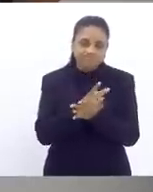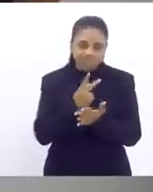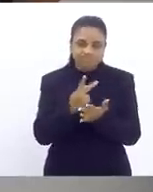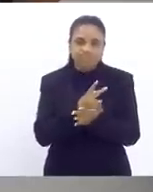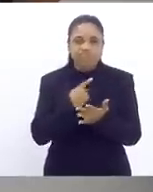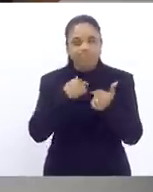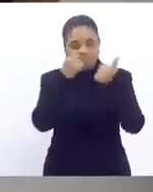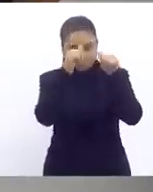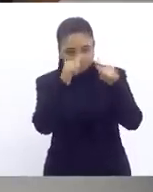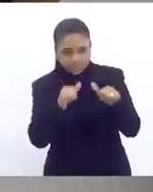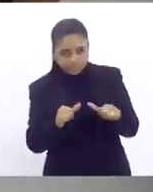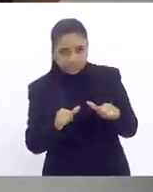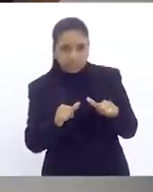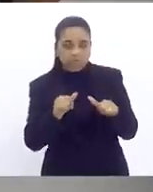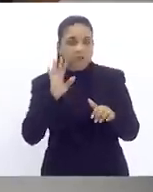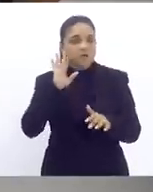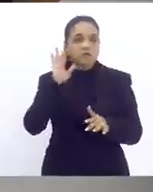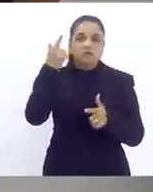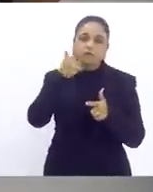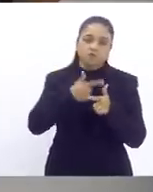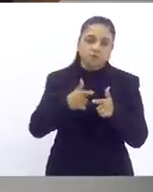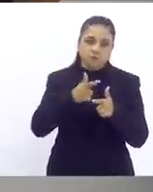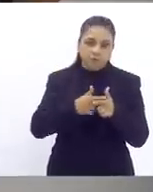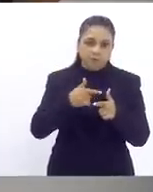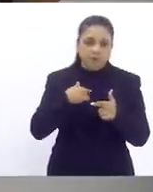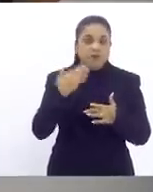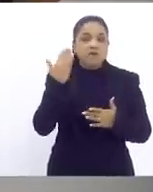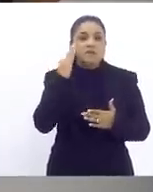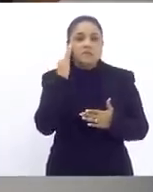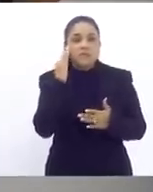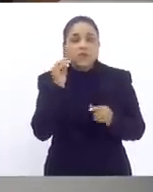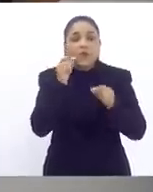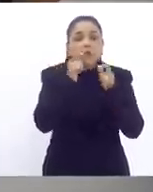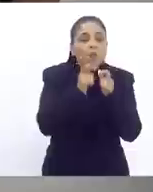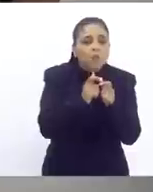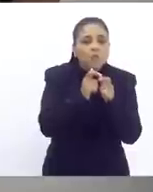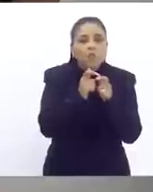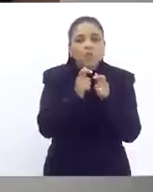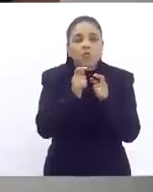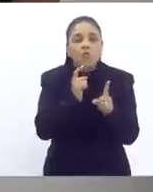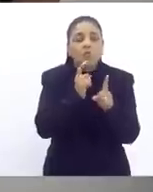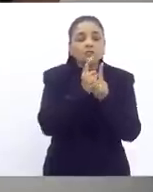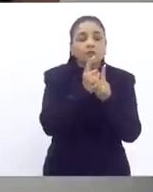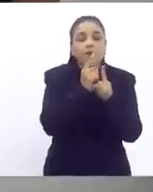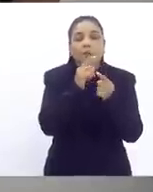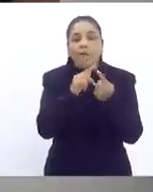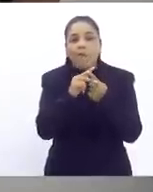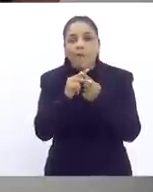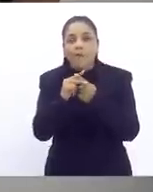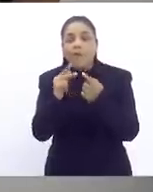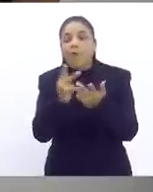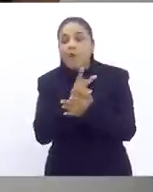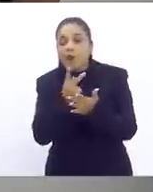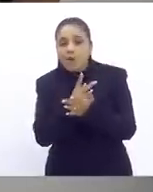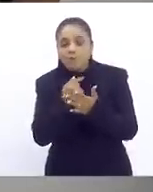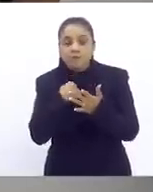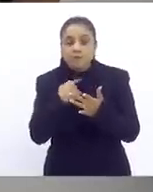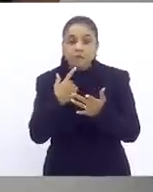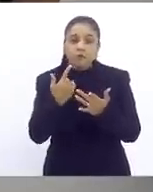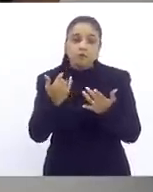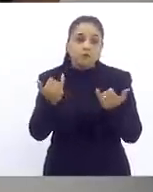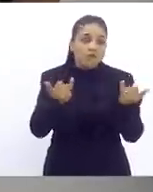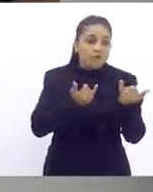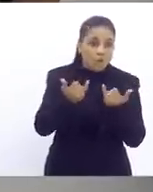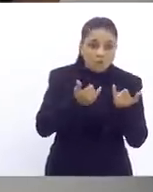e vamos sanar os problemas até para entender onde é que foi o erro se eu não sei a informação eu não consigo tratar Então